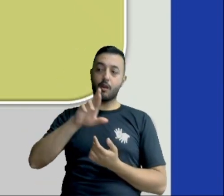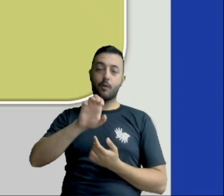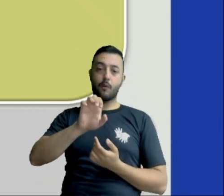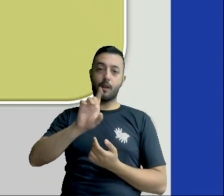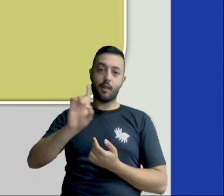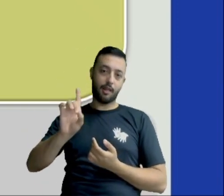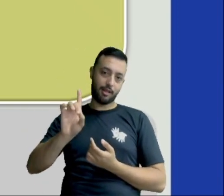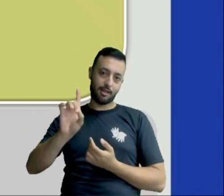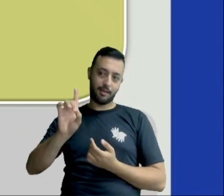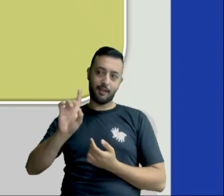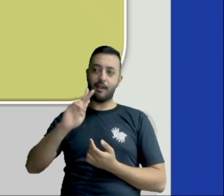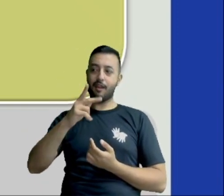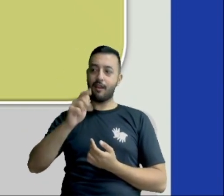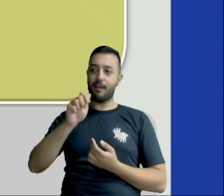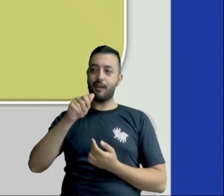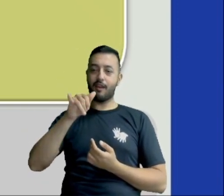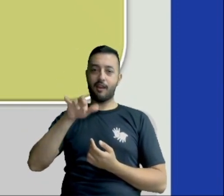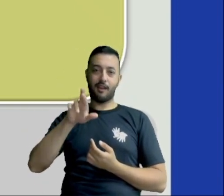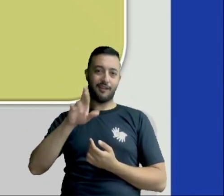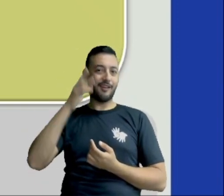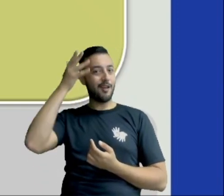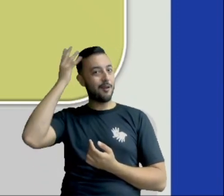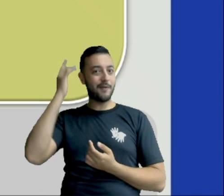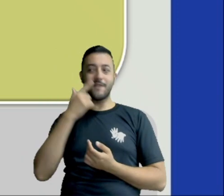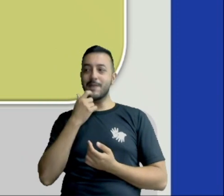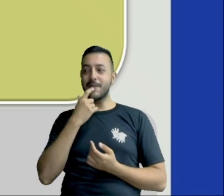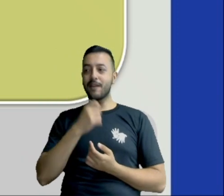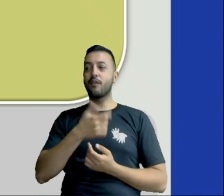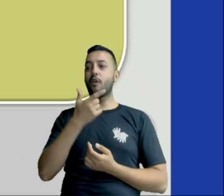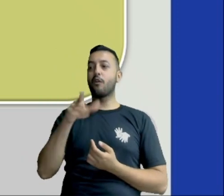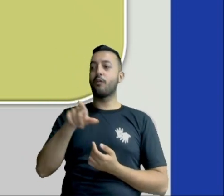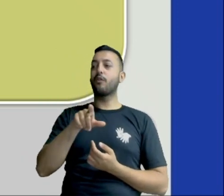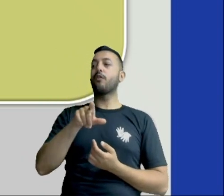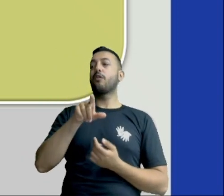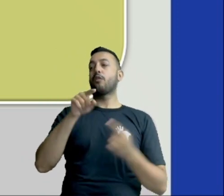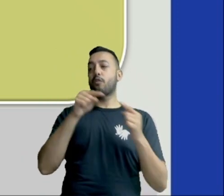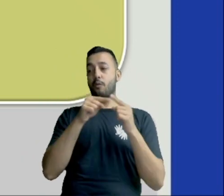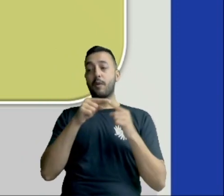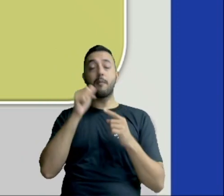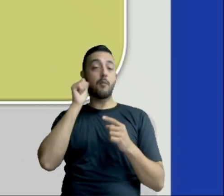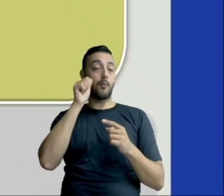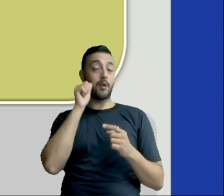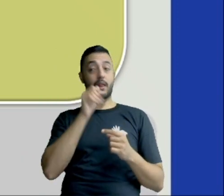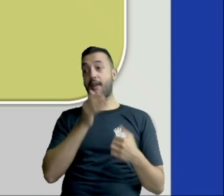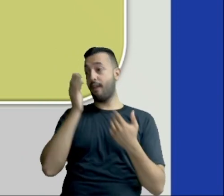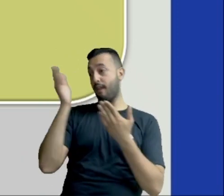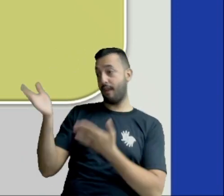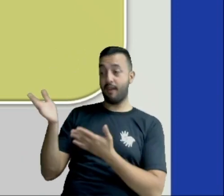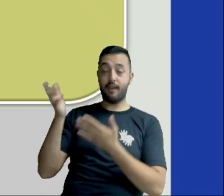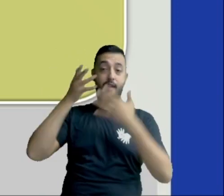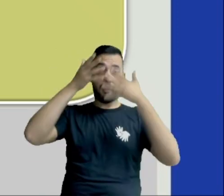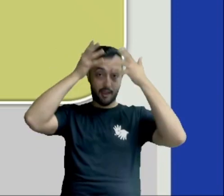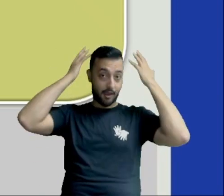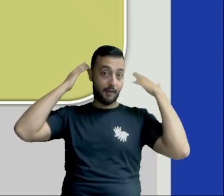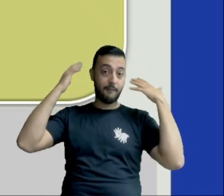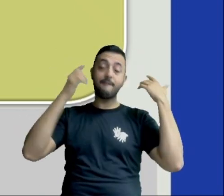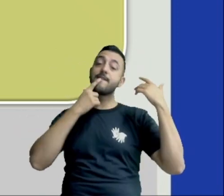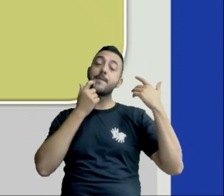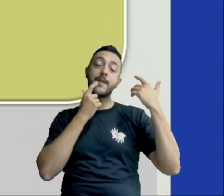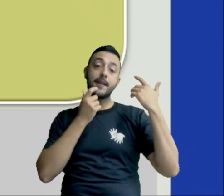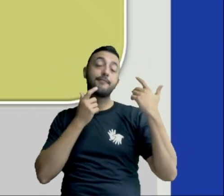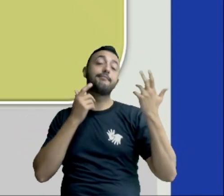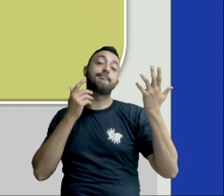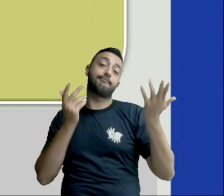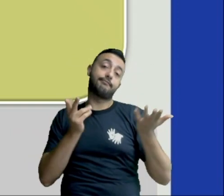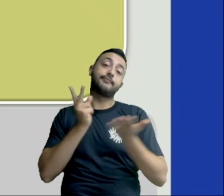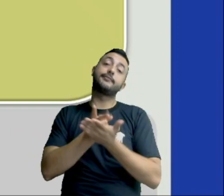para cabelos vermelhos. She has red hair. Nota que quando eu tenho a cor vai vir sempre antes